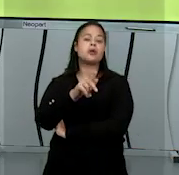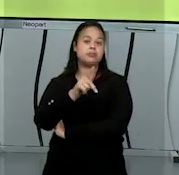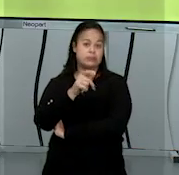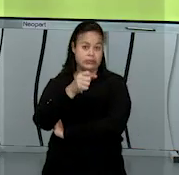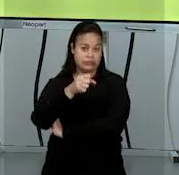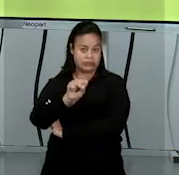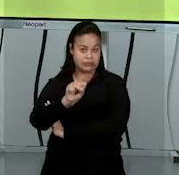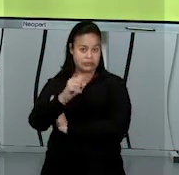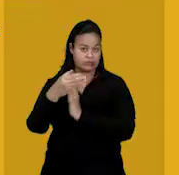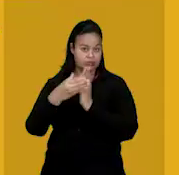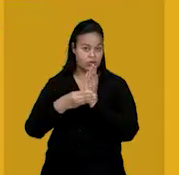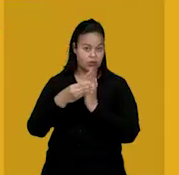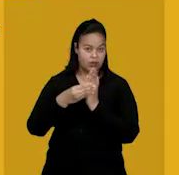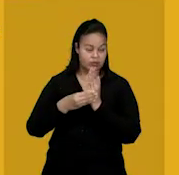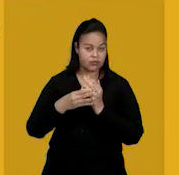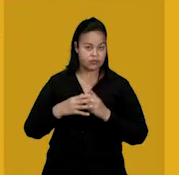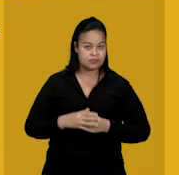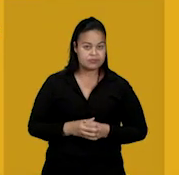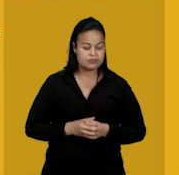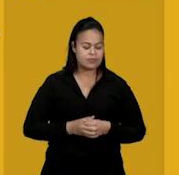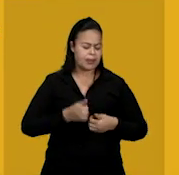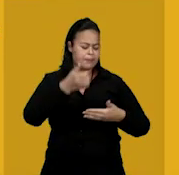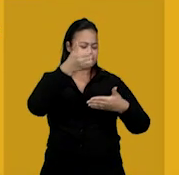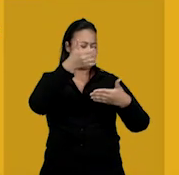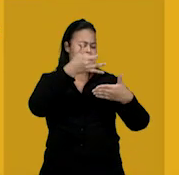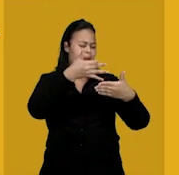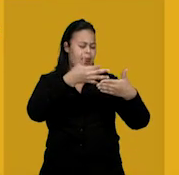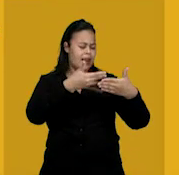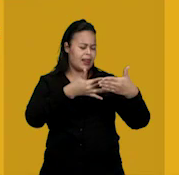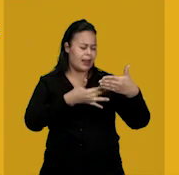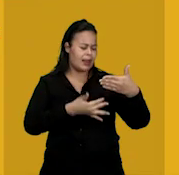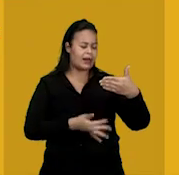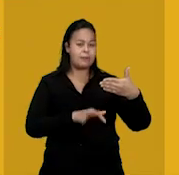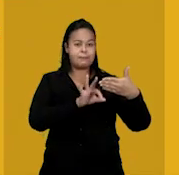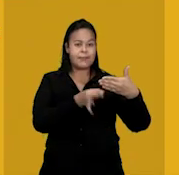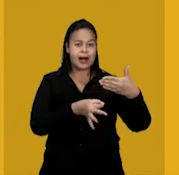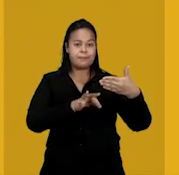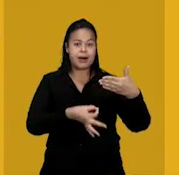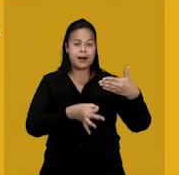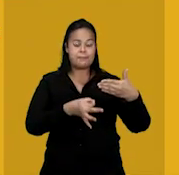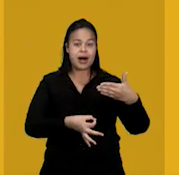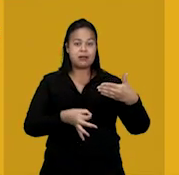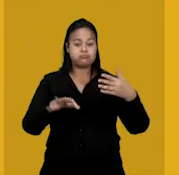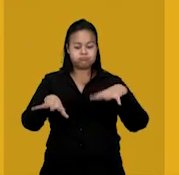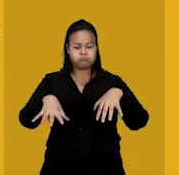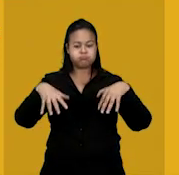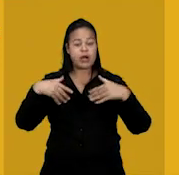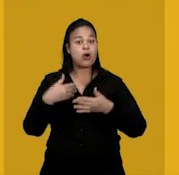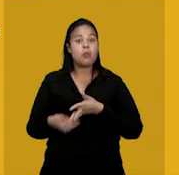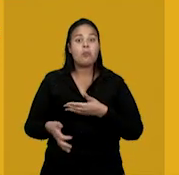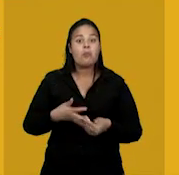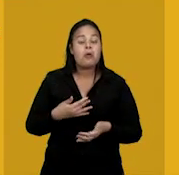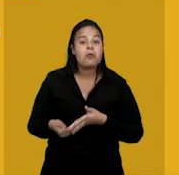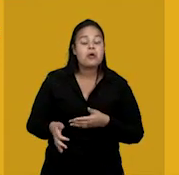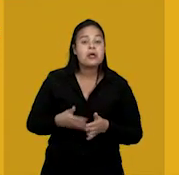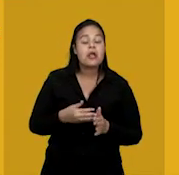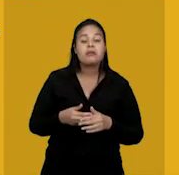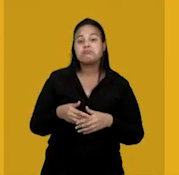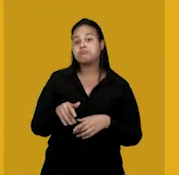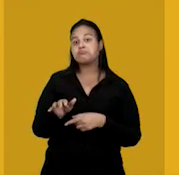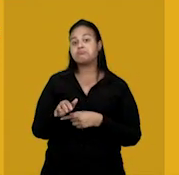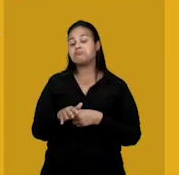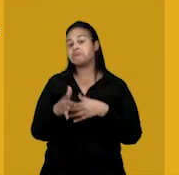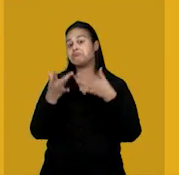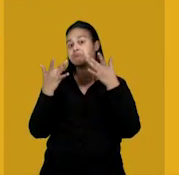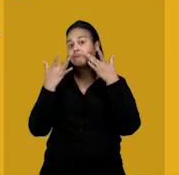lá. É uma descrição que detalha sobre o espetáculo. Qualquer espetáculo, pode ser um teatro,